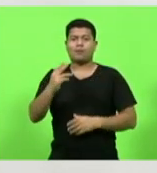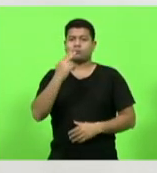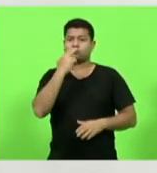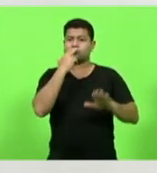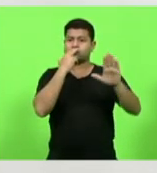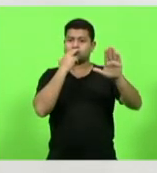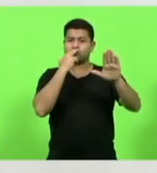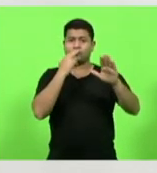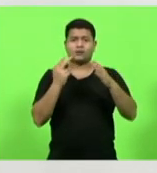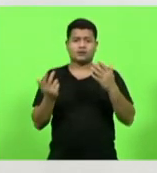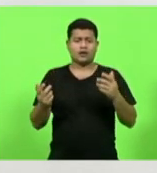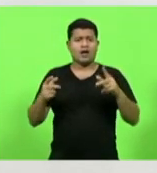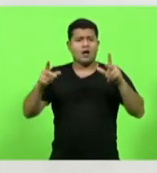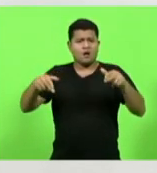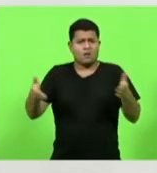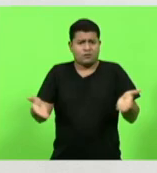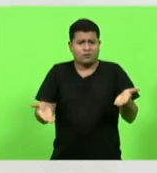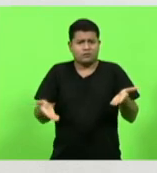negros?